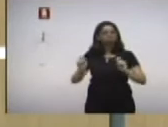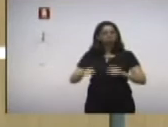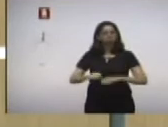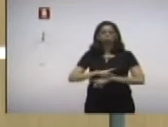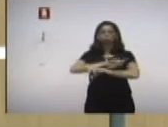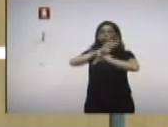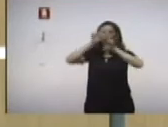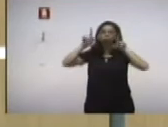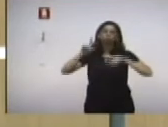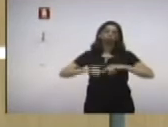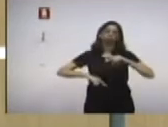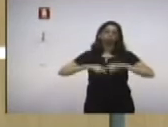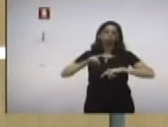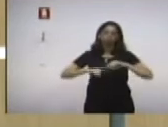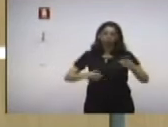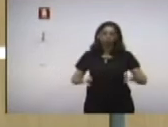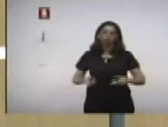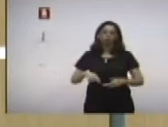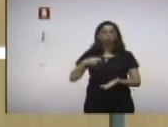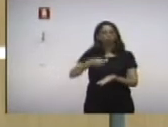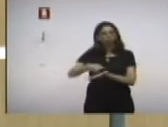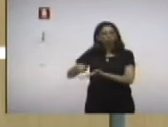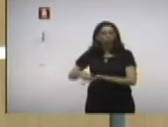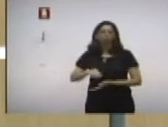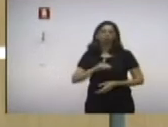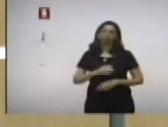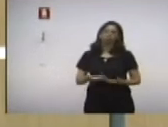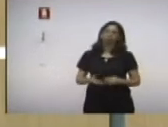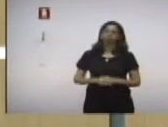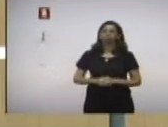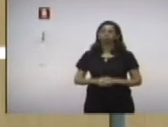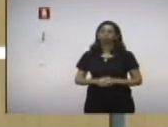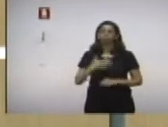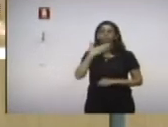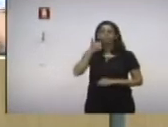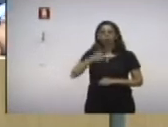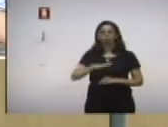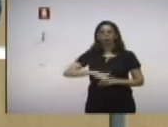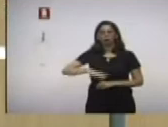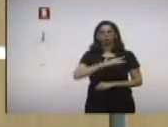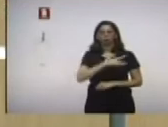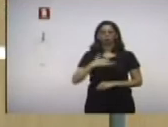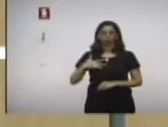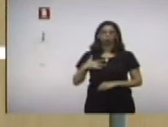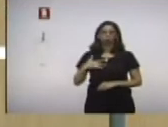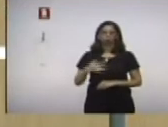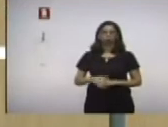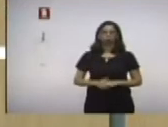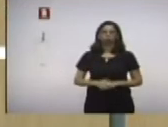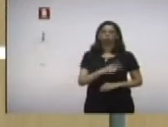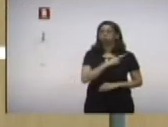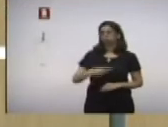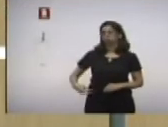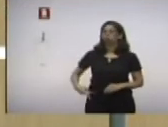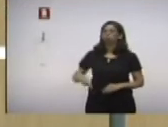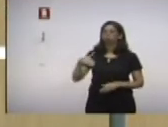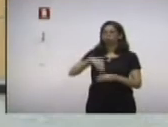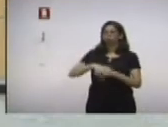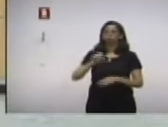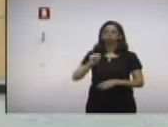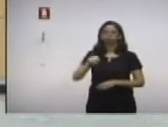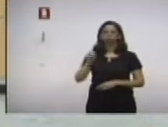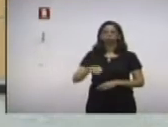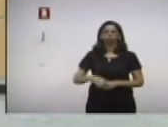várias coisas que ajudaria a gente nesse momento né tá melhorando a situação Nossa na cidade seu presidente tomou conta é